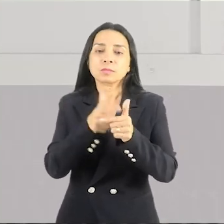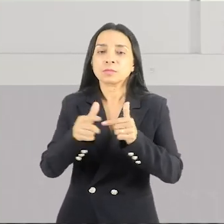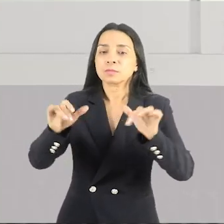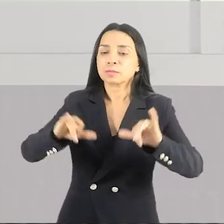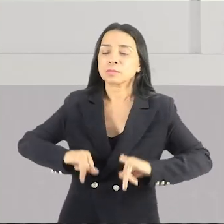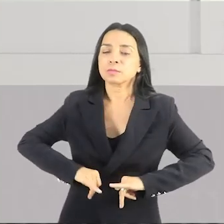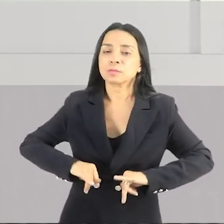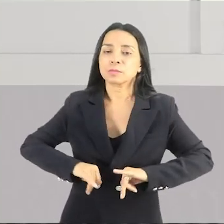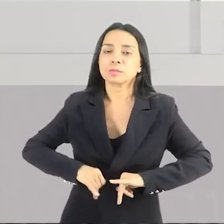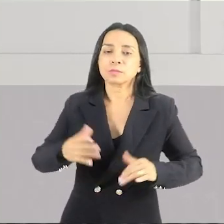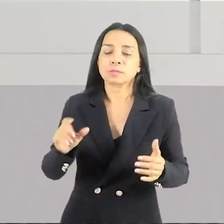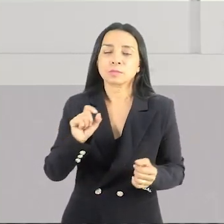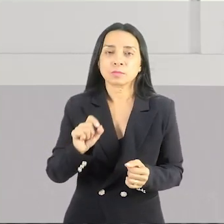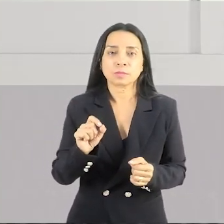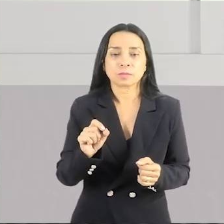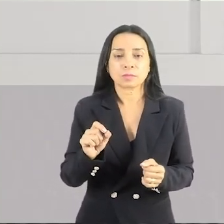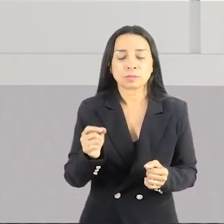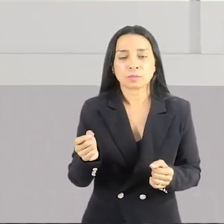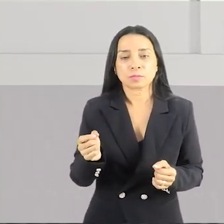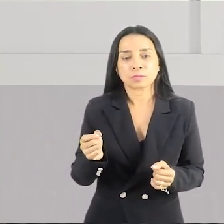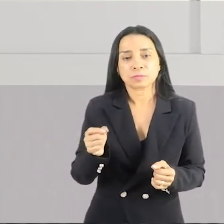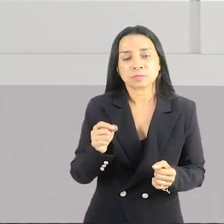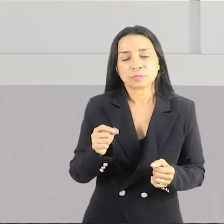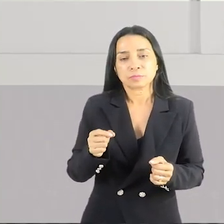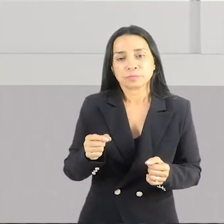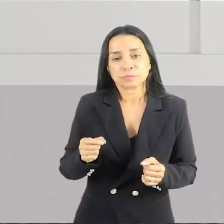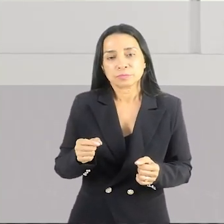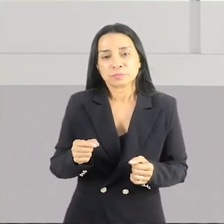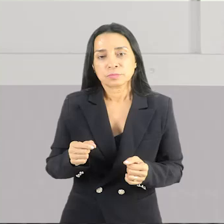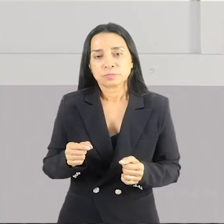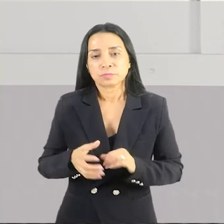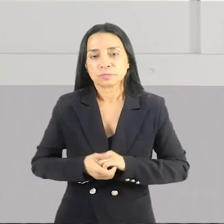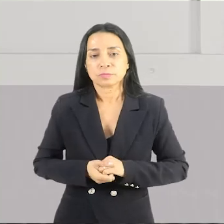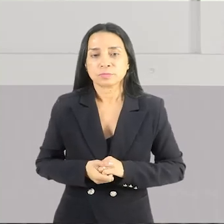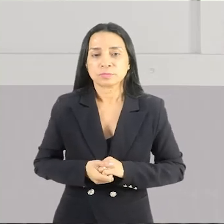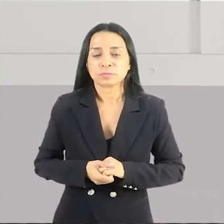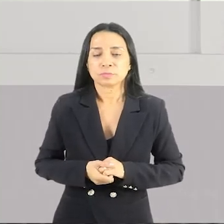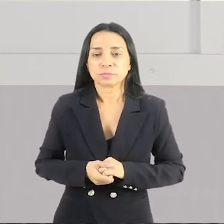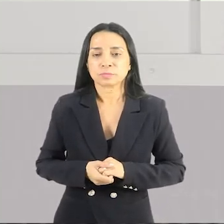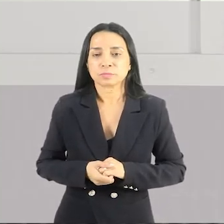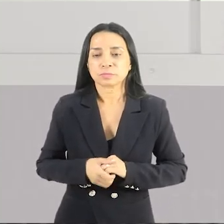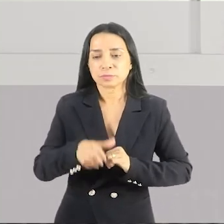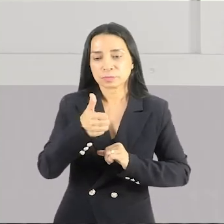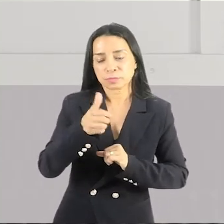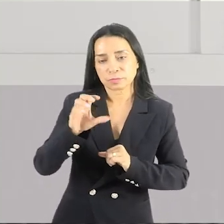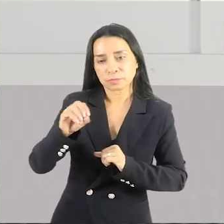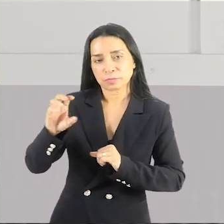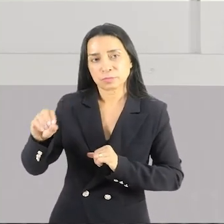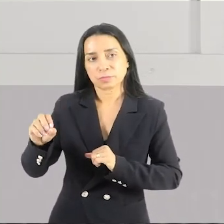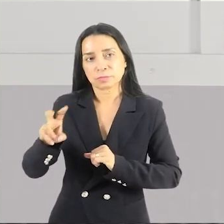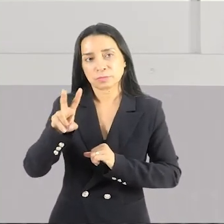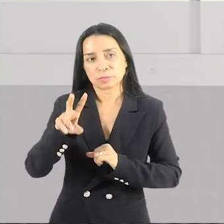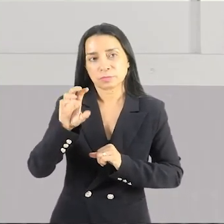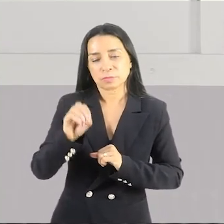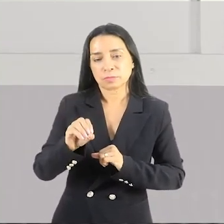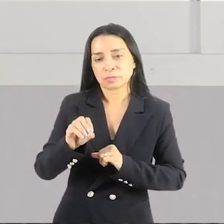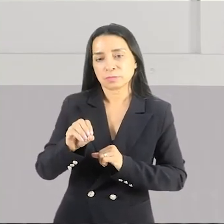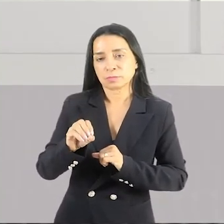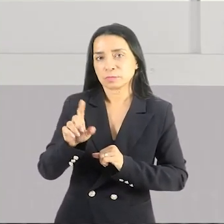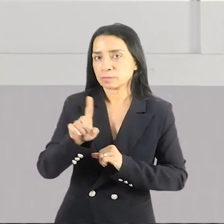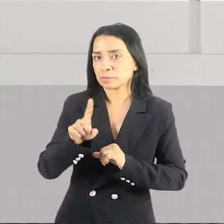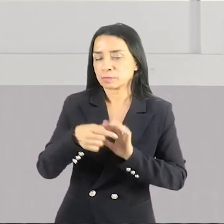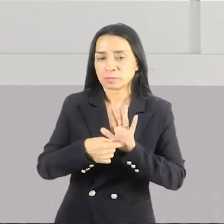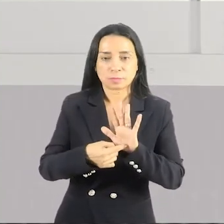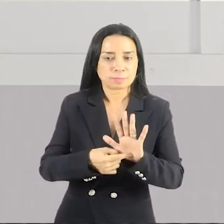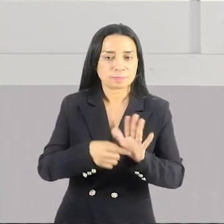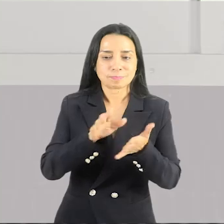funcionários já sofreram. Então, o que acontece? 0 acidentes, desses 100, 50 não apresentou